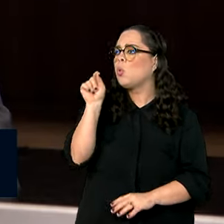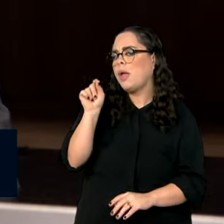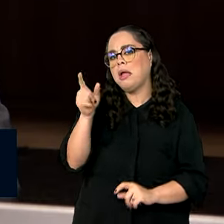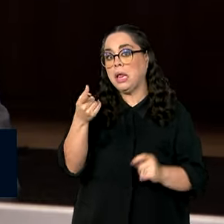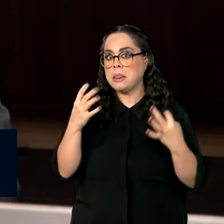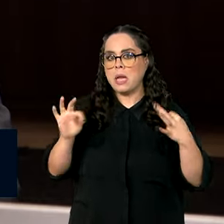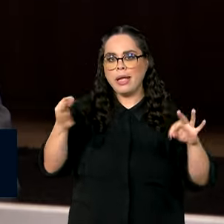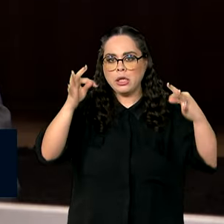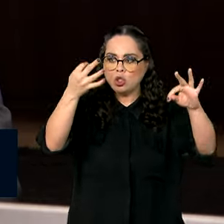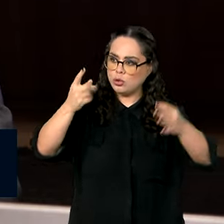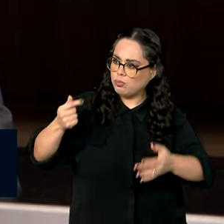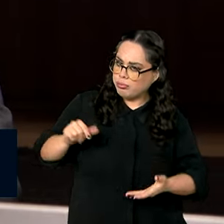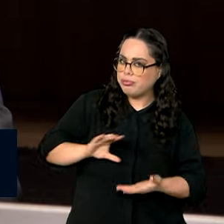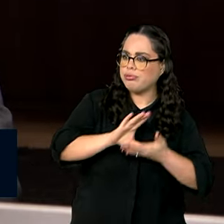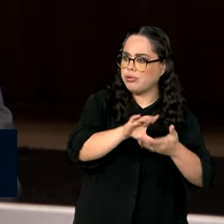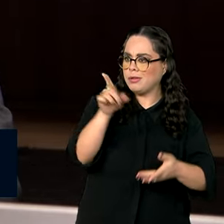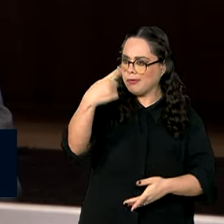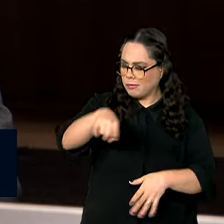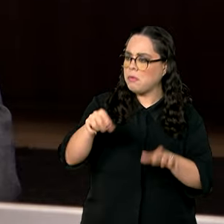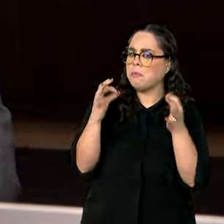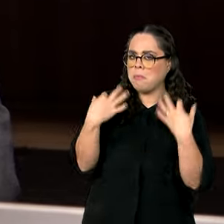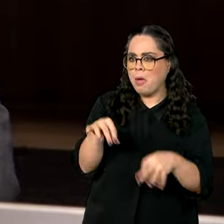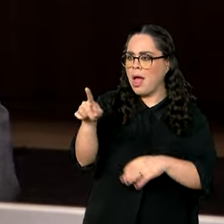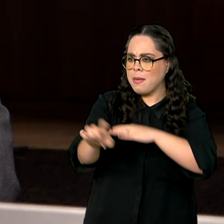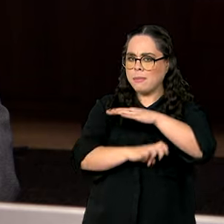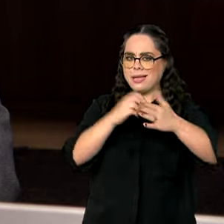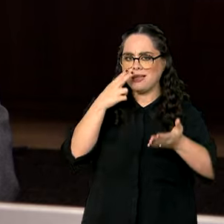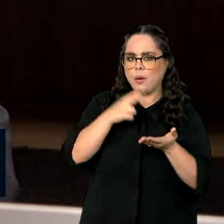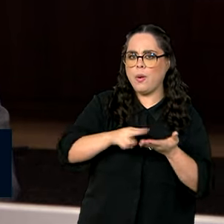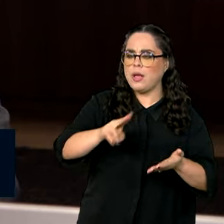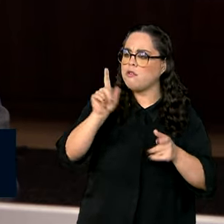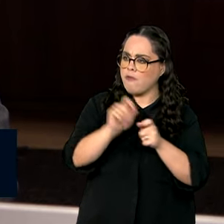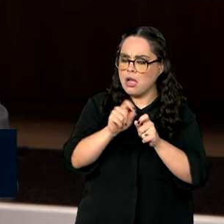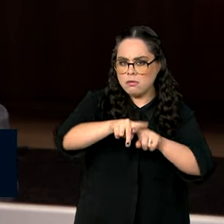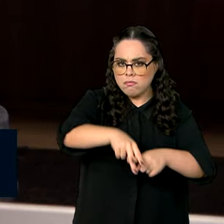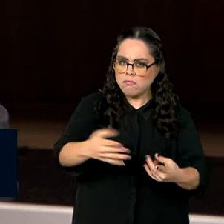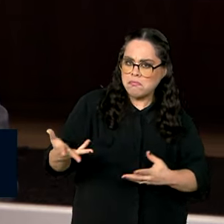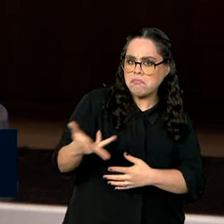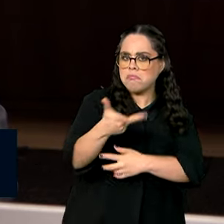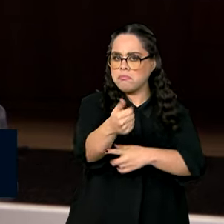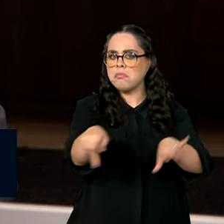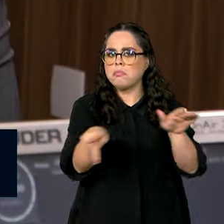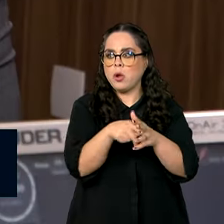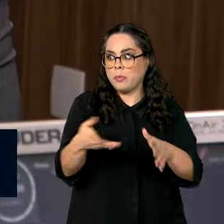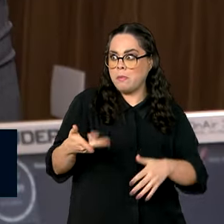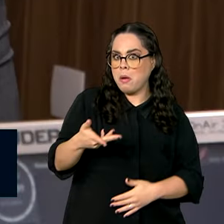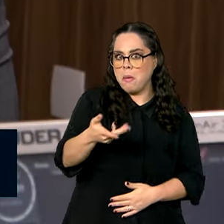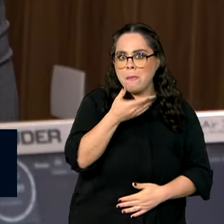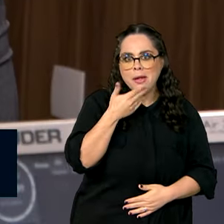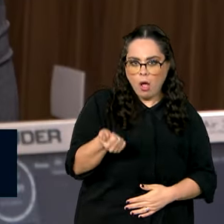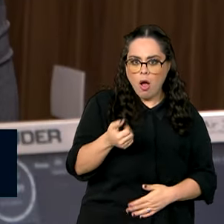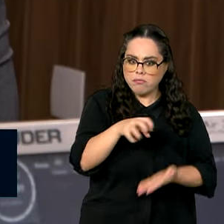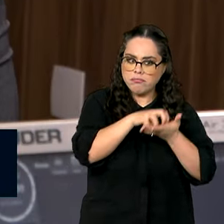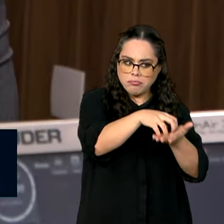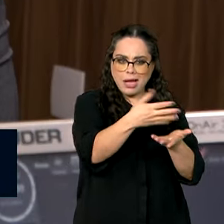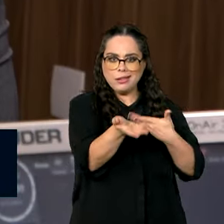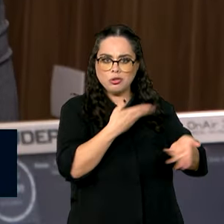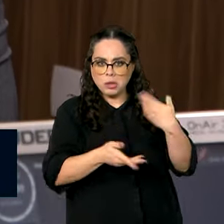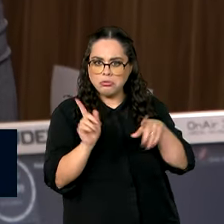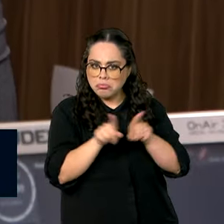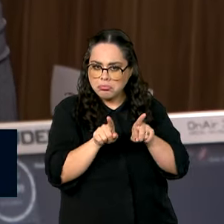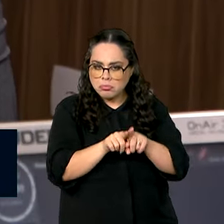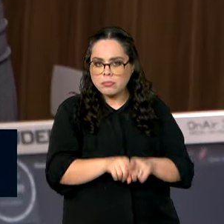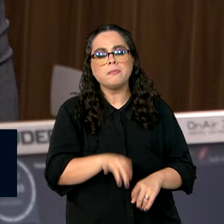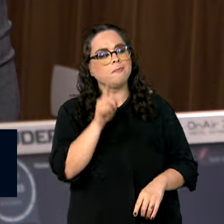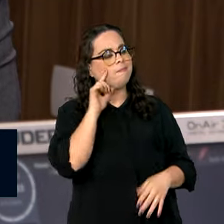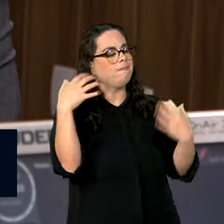tecnológico né Os Correios estão fazendo mudanças para modernizar o atendimento e as entregas perfeito Luciano as no ano